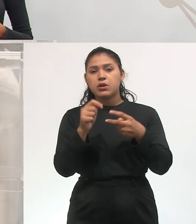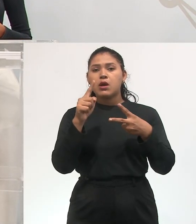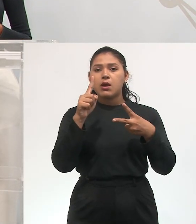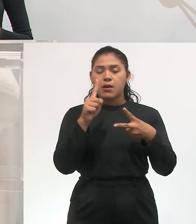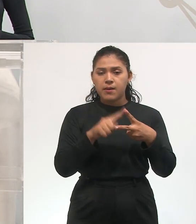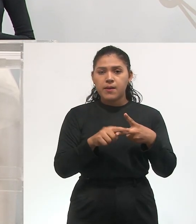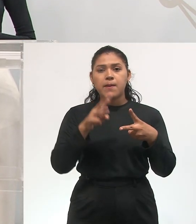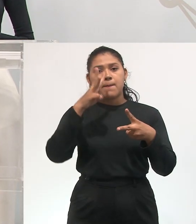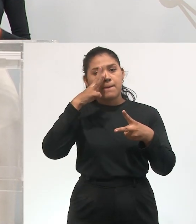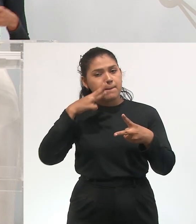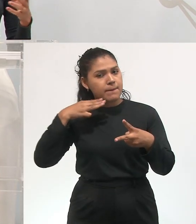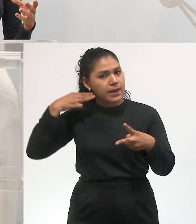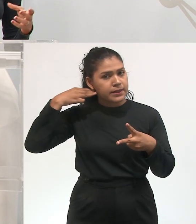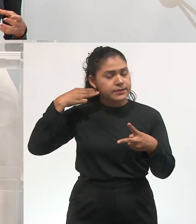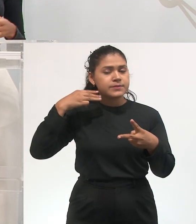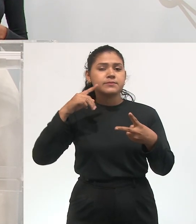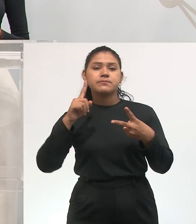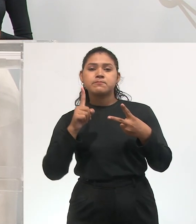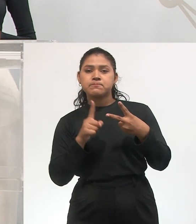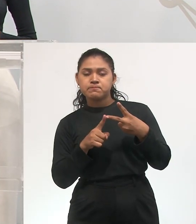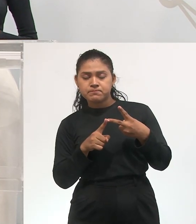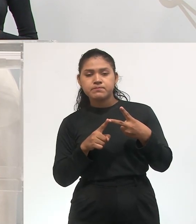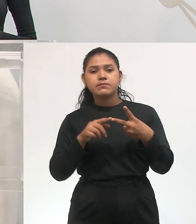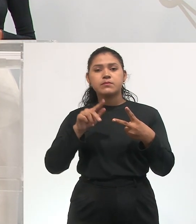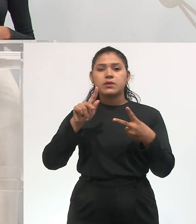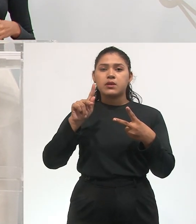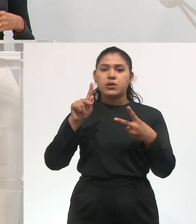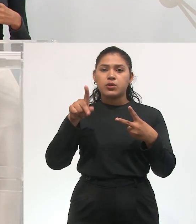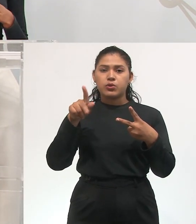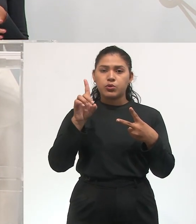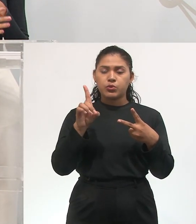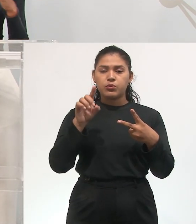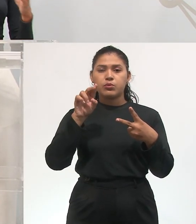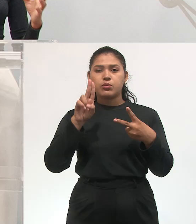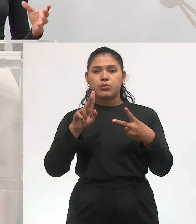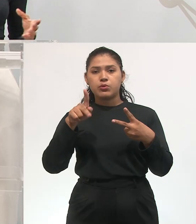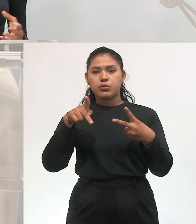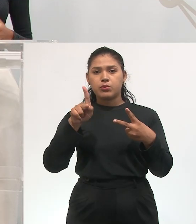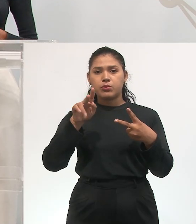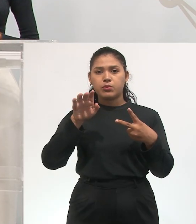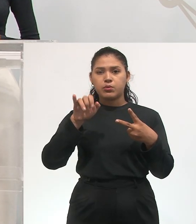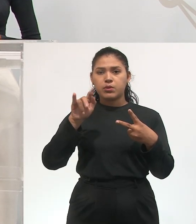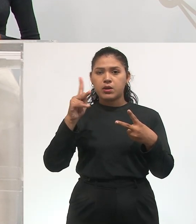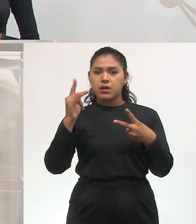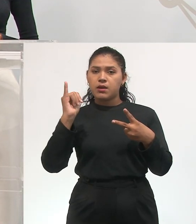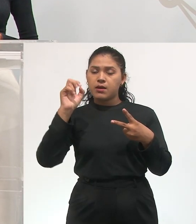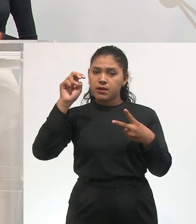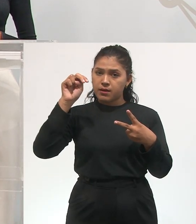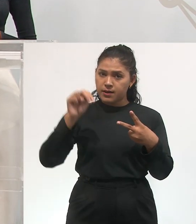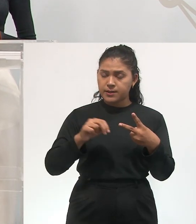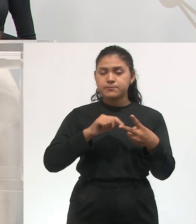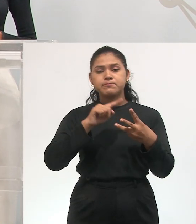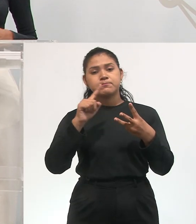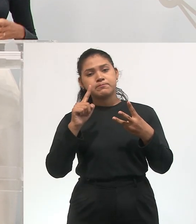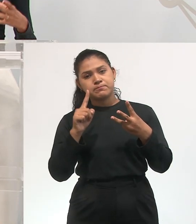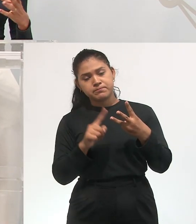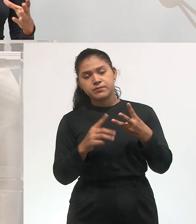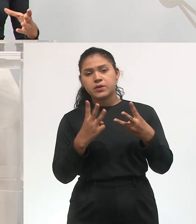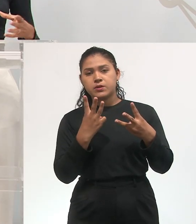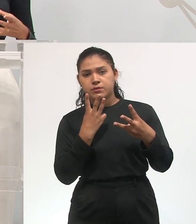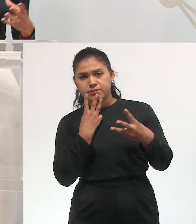o Max Weber, e um grande ativista político, né? Toda a sua teoria ela vai